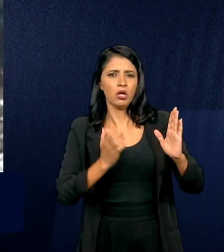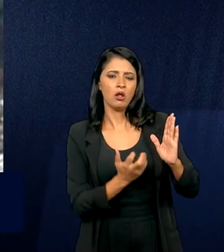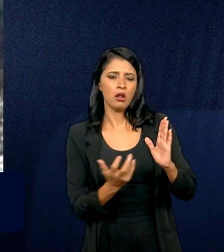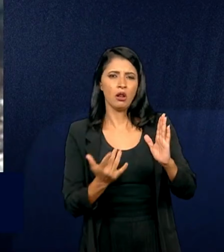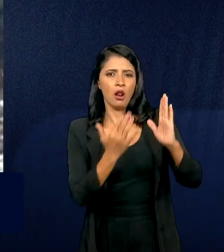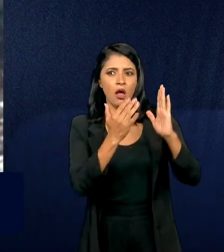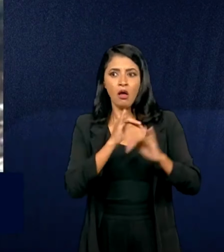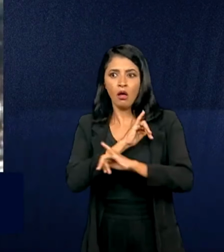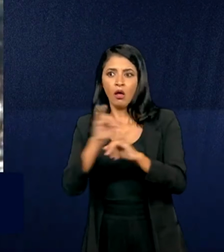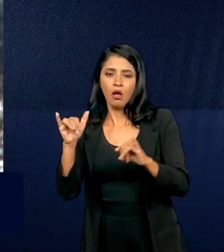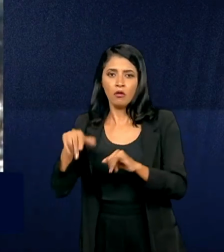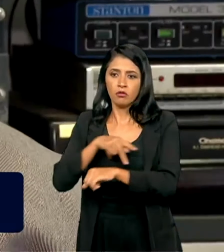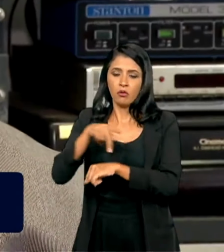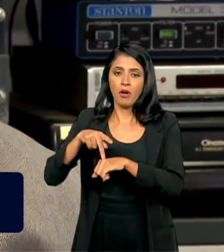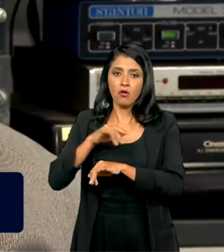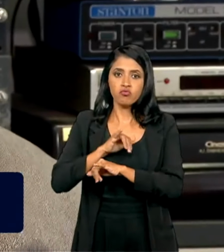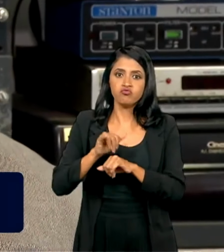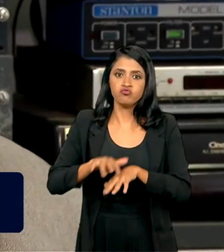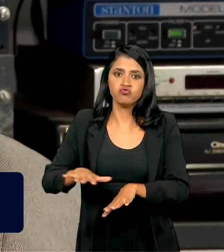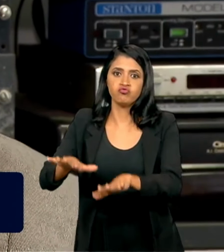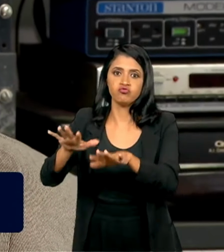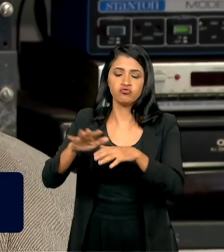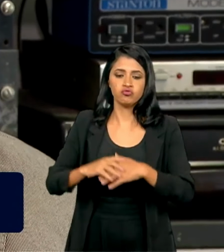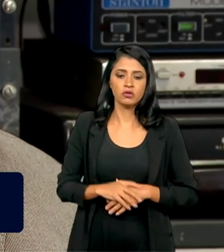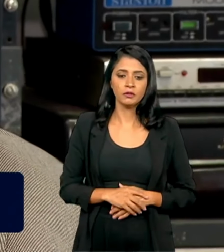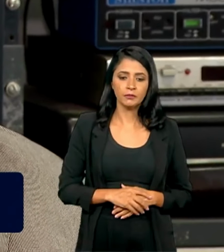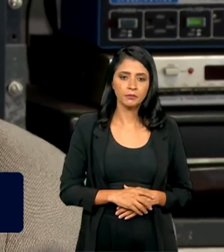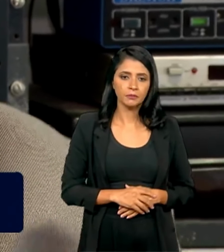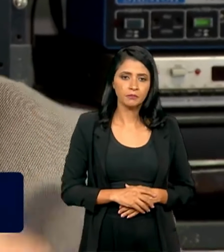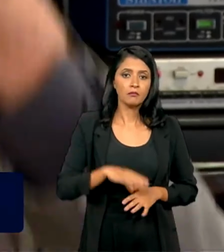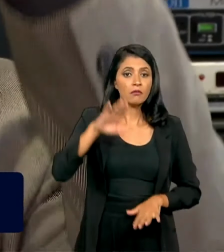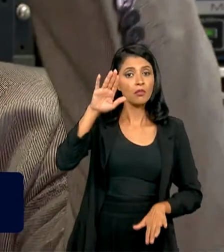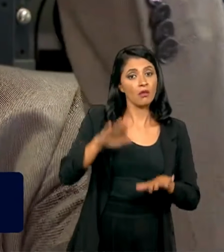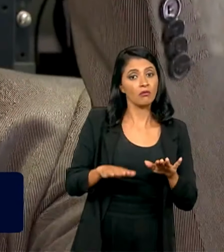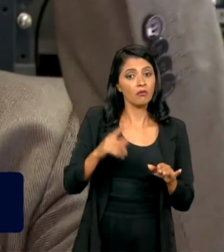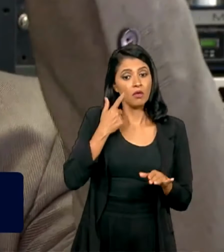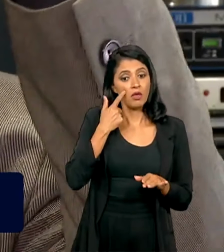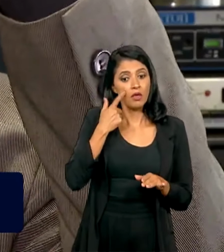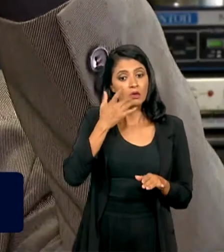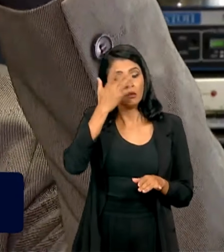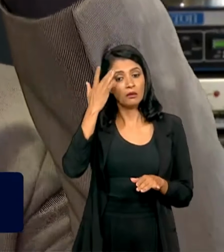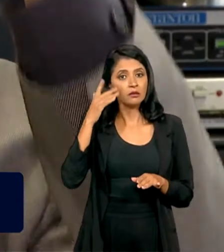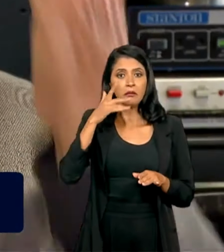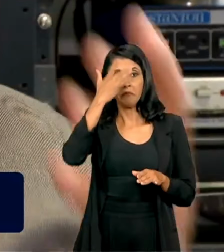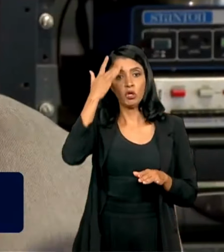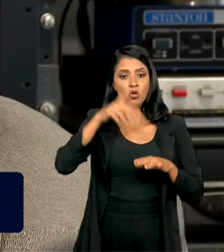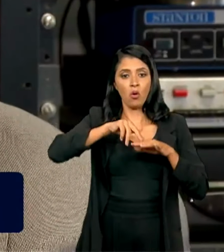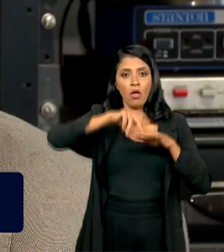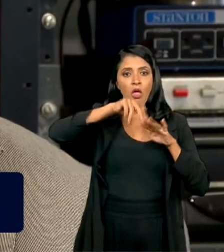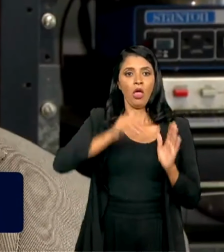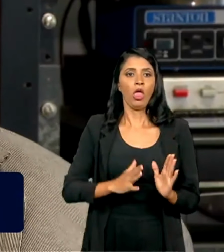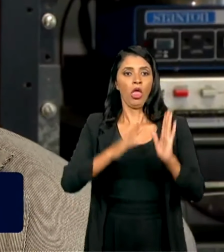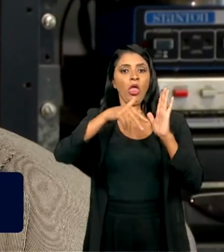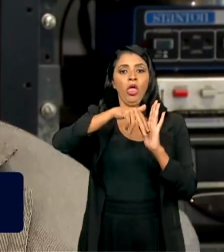se alastrou pelo país. Aí, de vez em quando, um saltava, não resistia, não